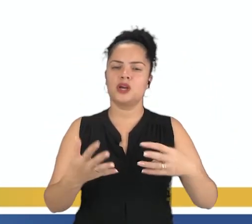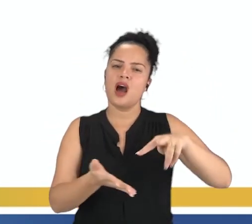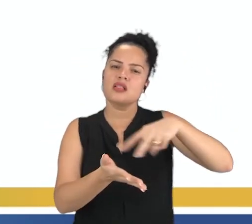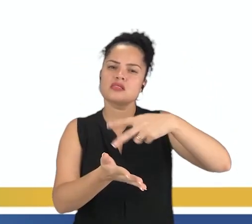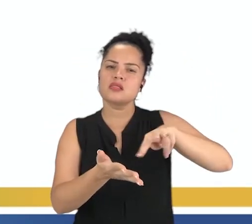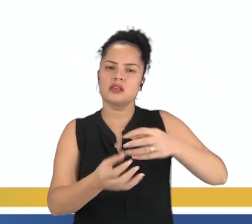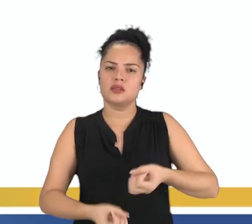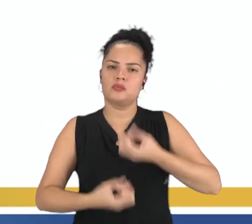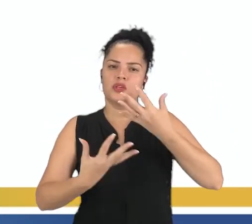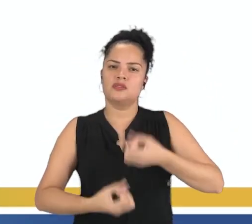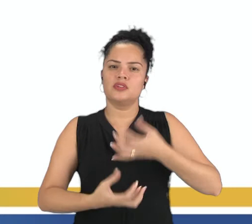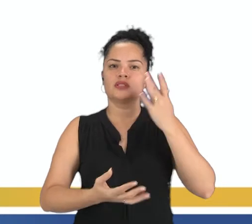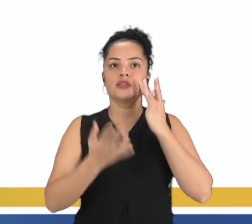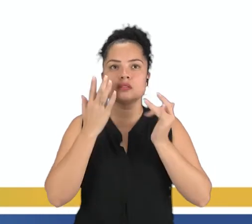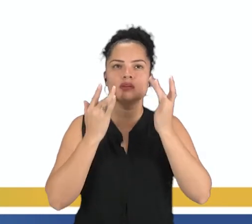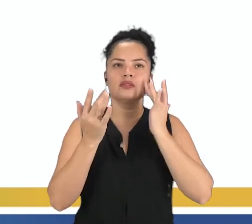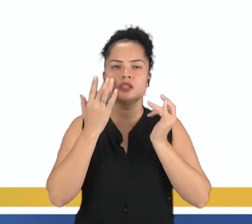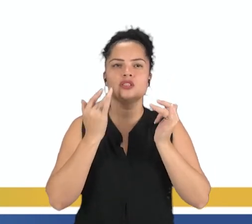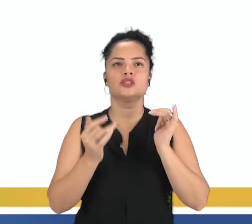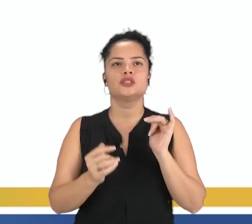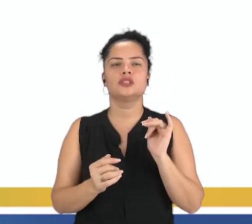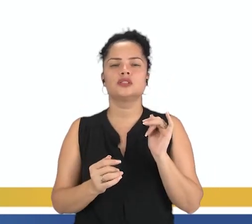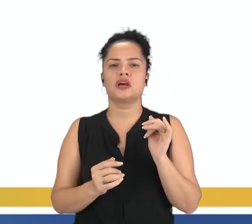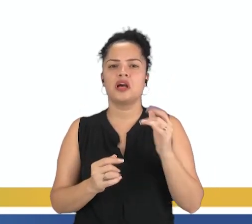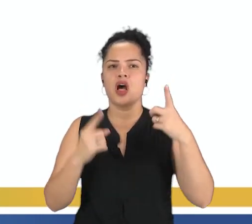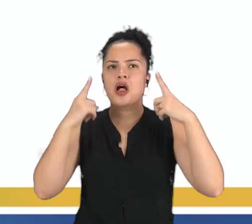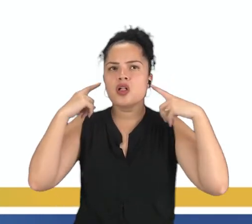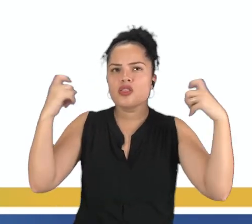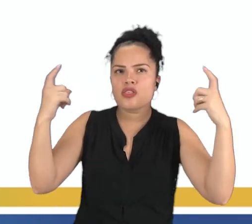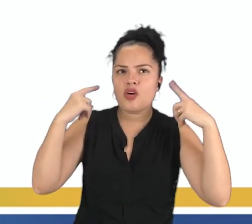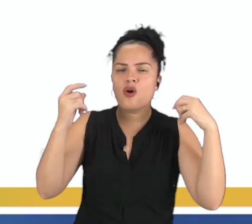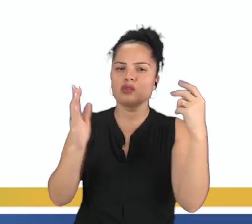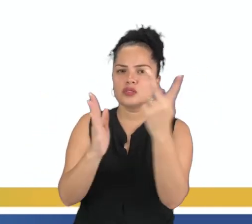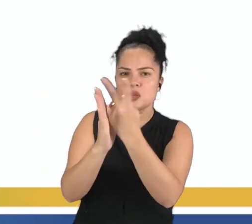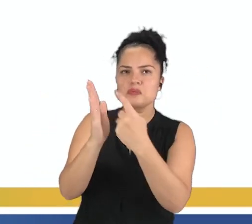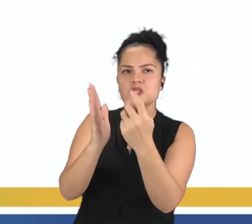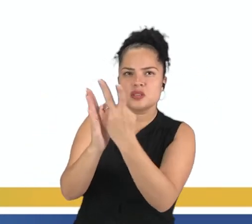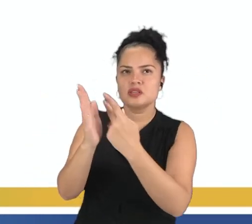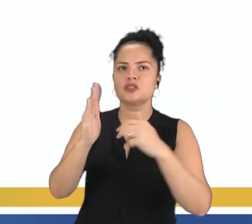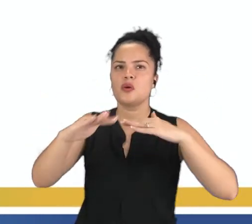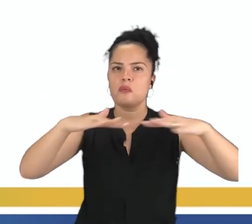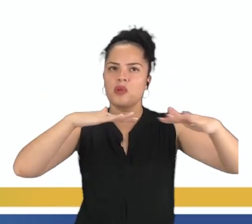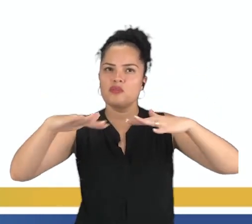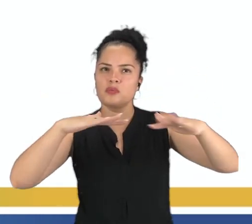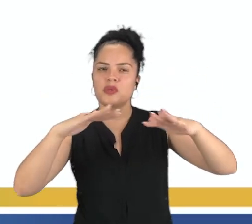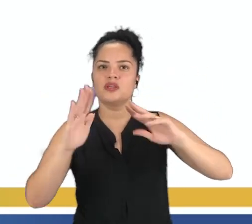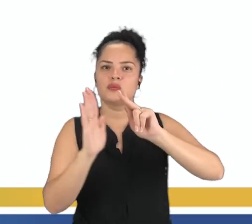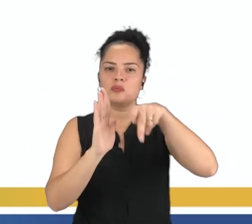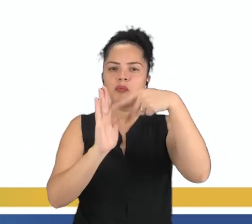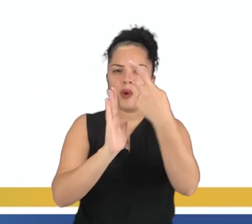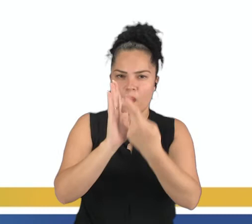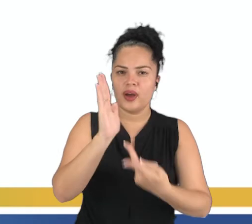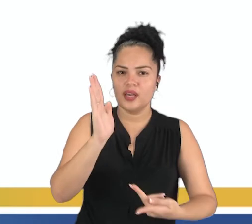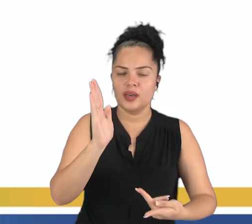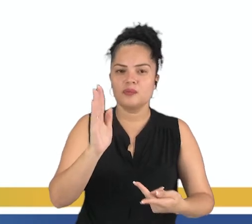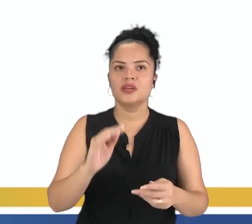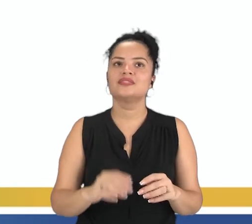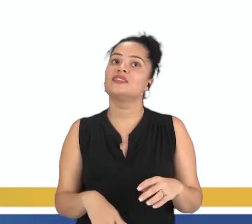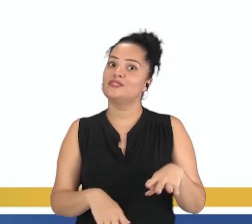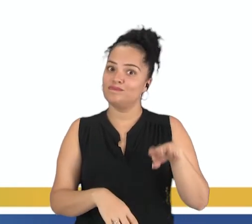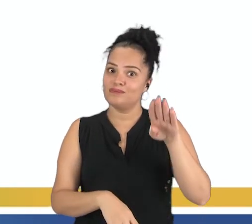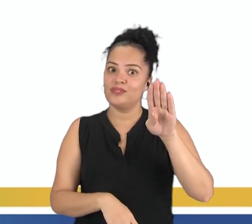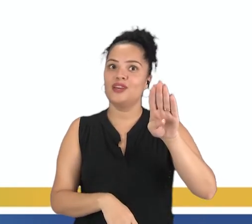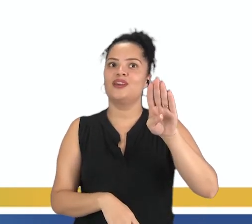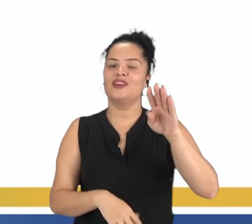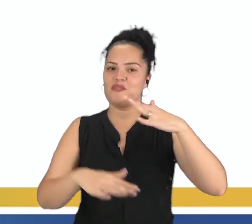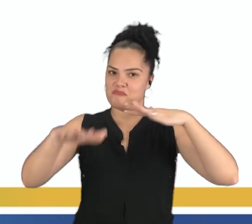manifestação artística dos sons, pincéis e tintas, movimentos, poemas ou dramatizações? Movimentos, né, gente? Eu